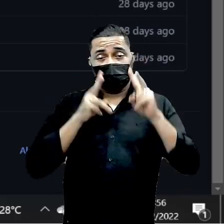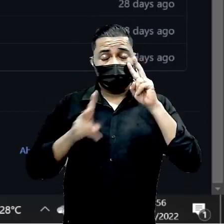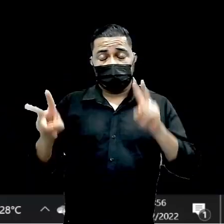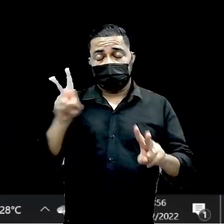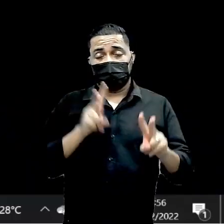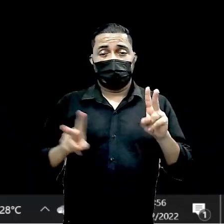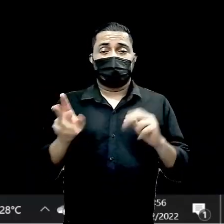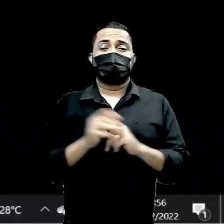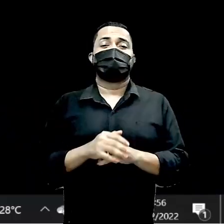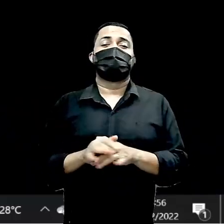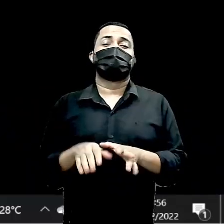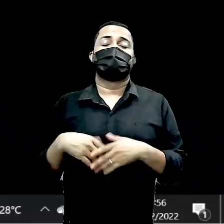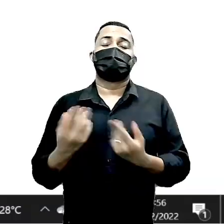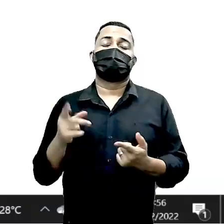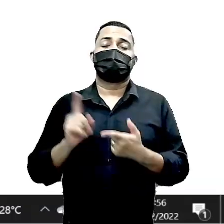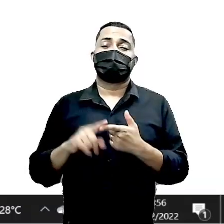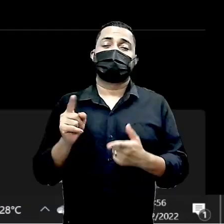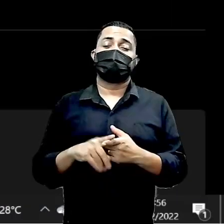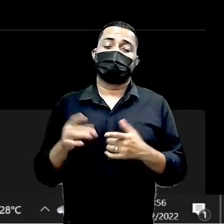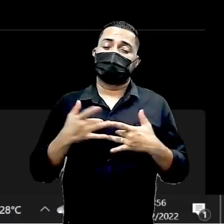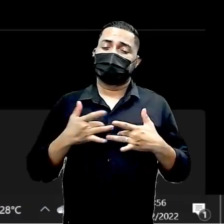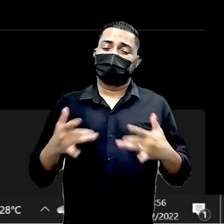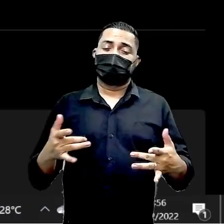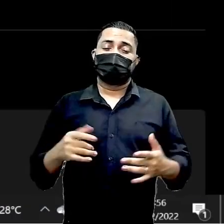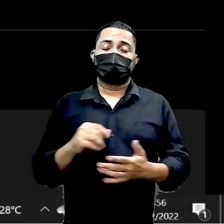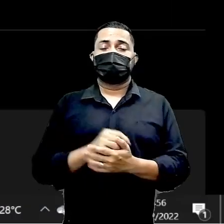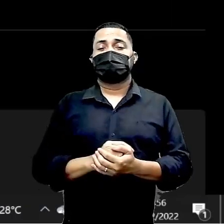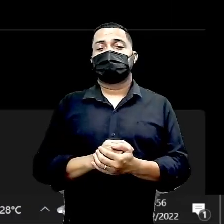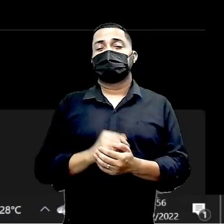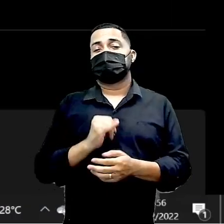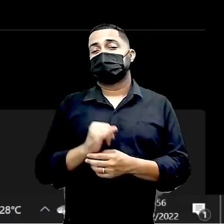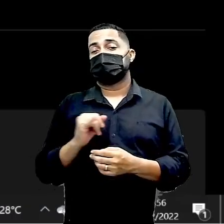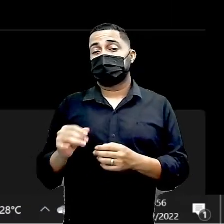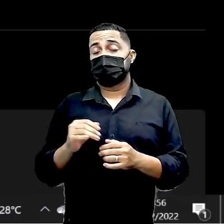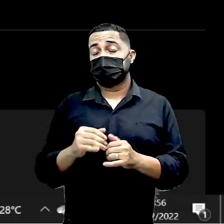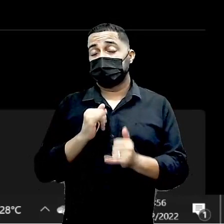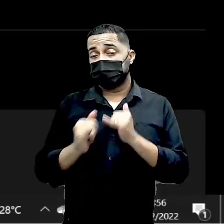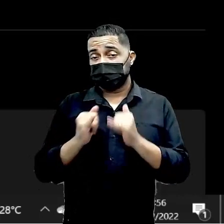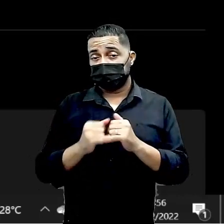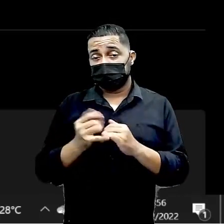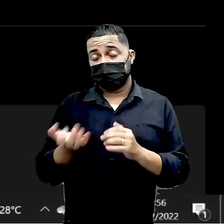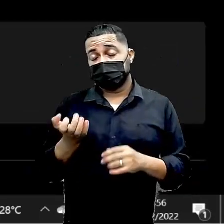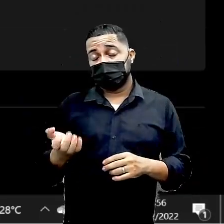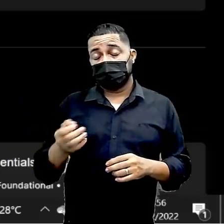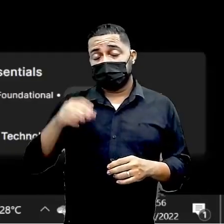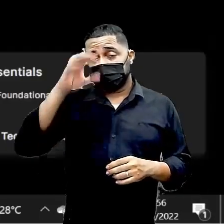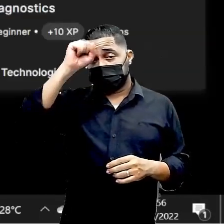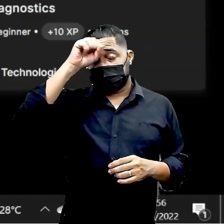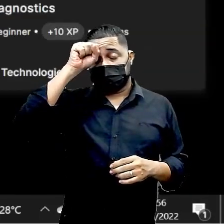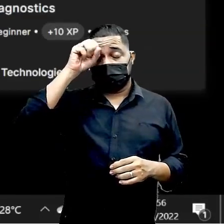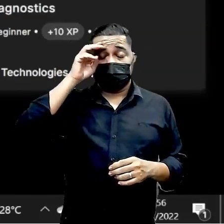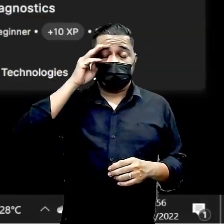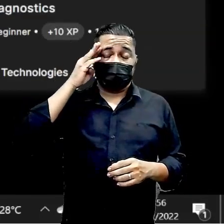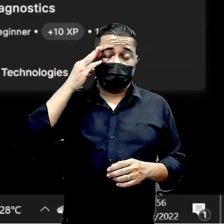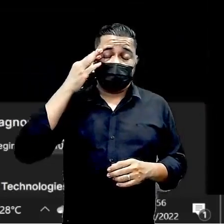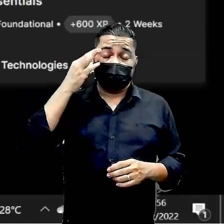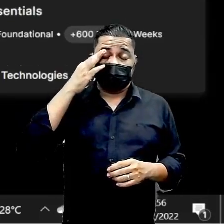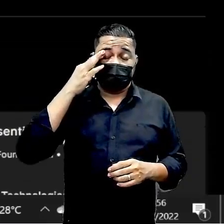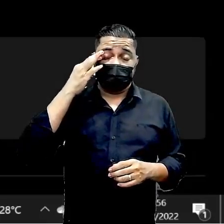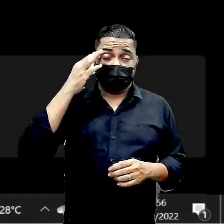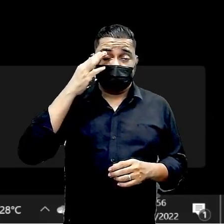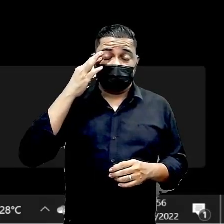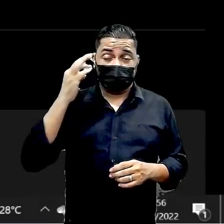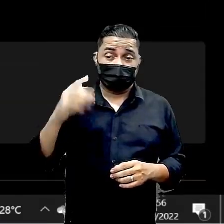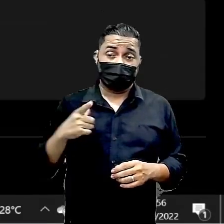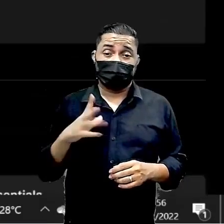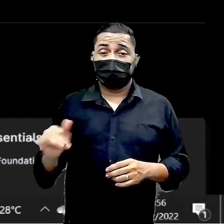feitos. A Unity também disponibiliza no site dela o Unity Learning. Se você quiser aprender, né, é muito intuitivo, como